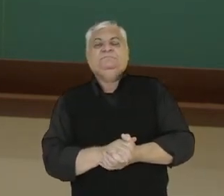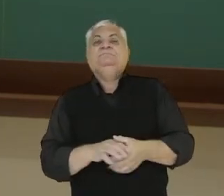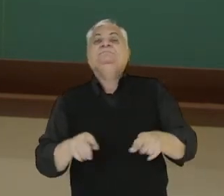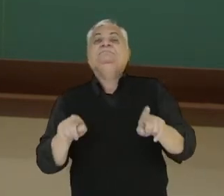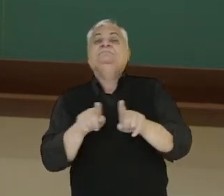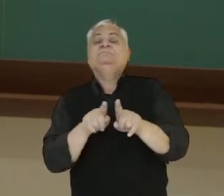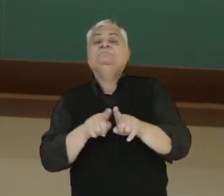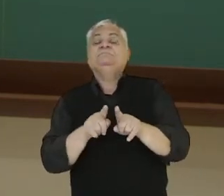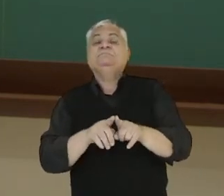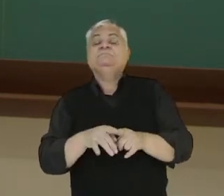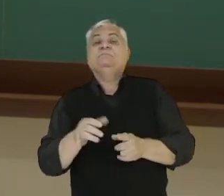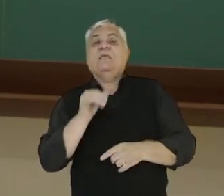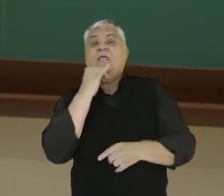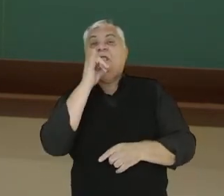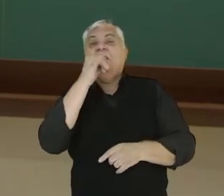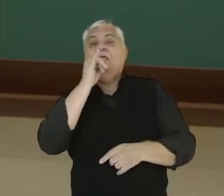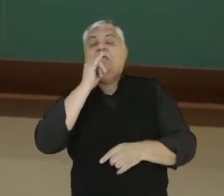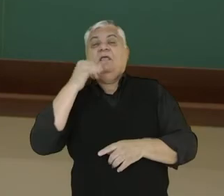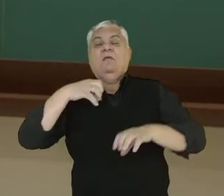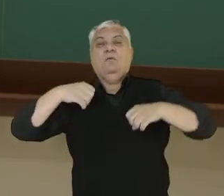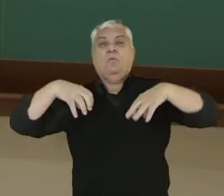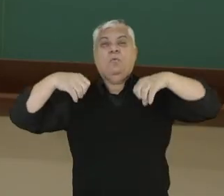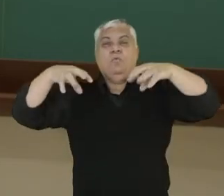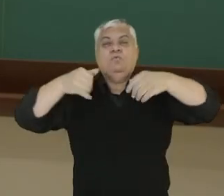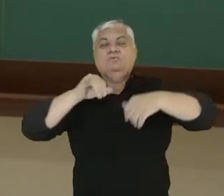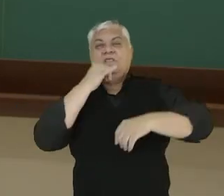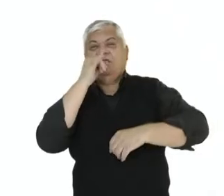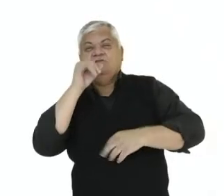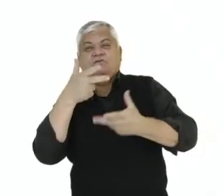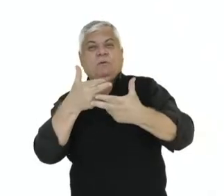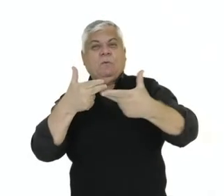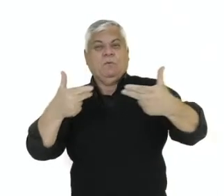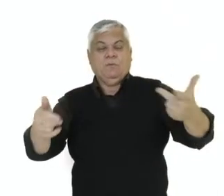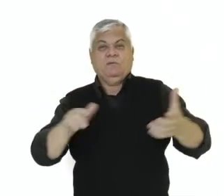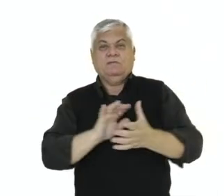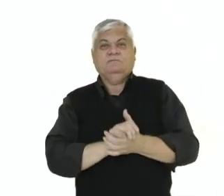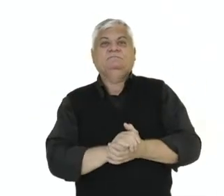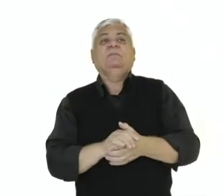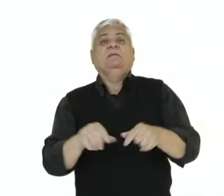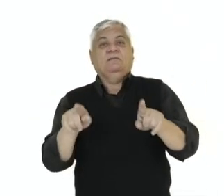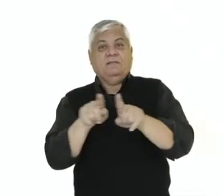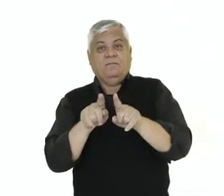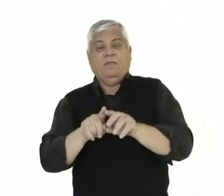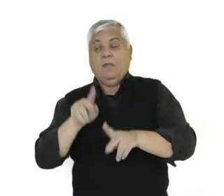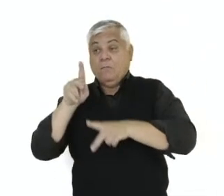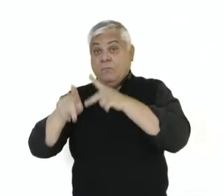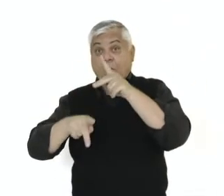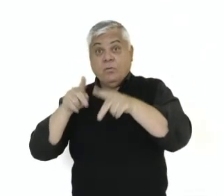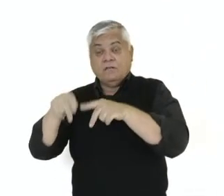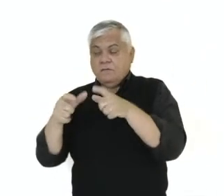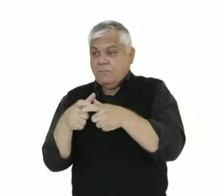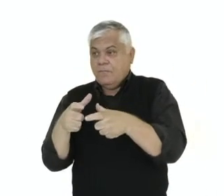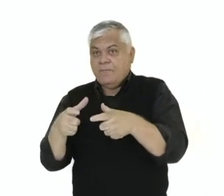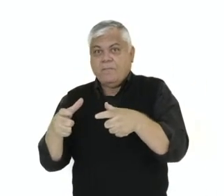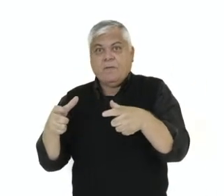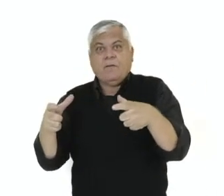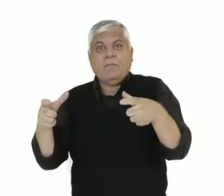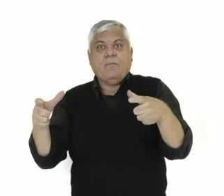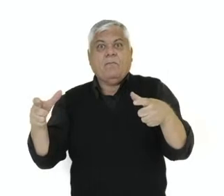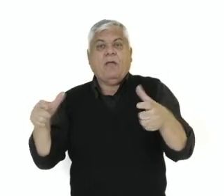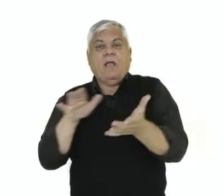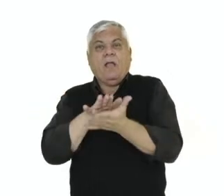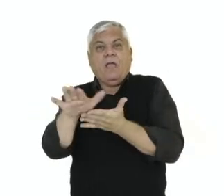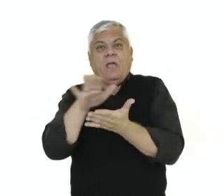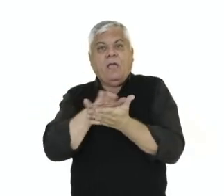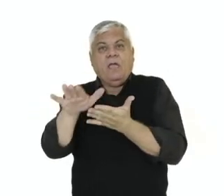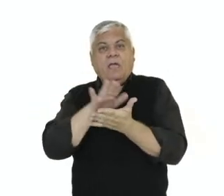setor energético, é outro exemplo que nós trazemos aqui. Com a grande população, o país tem uma grande demanda energética